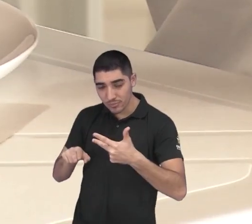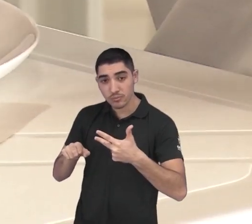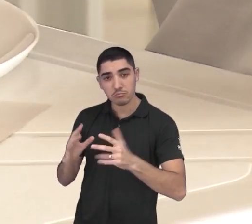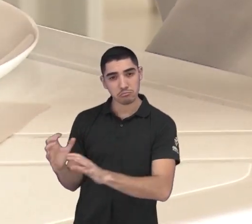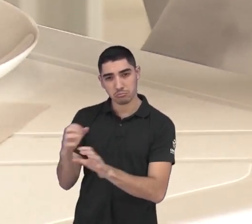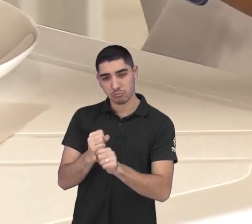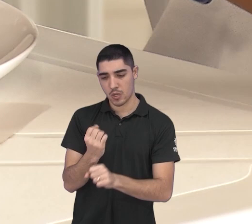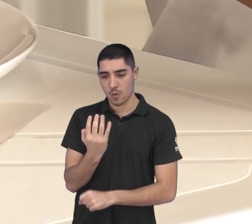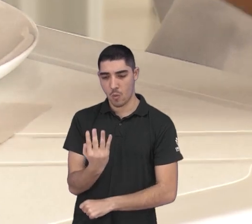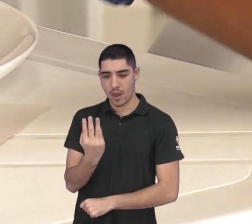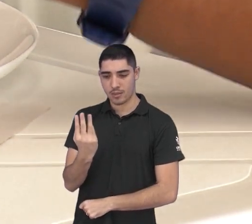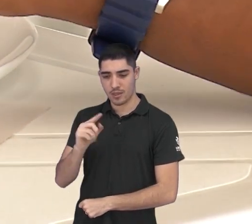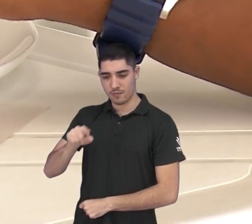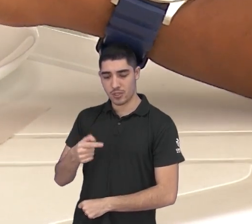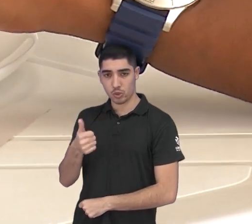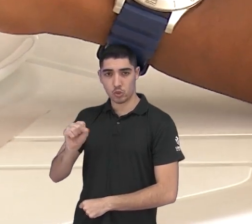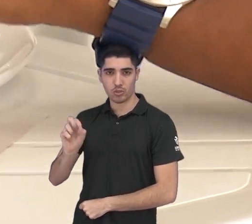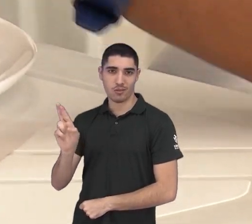R$